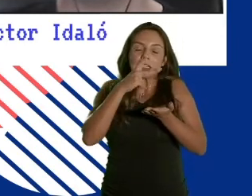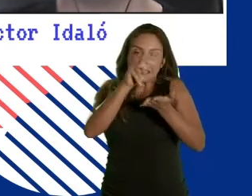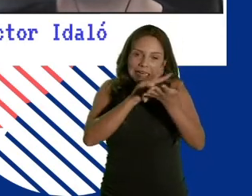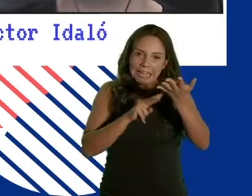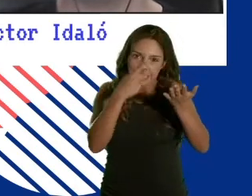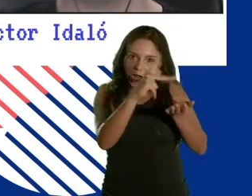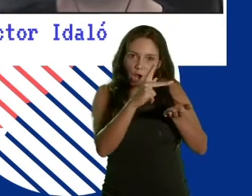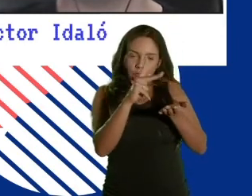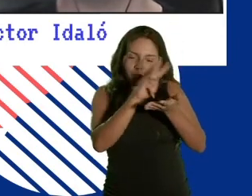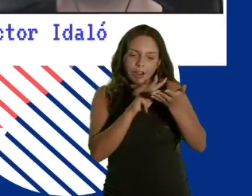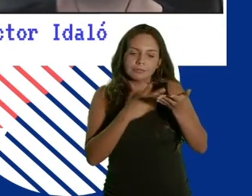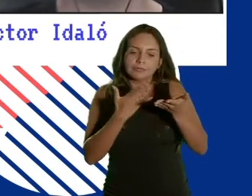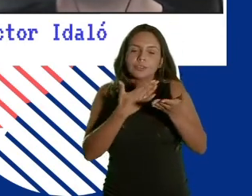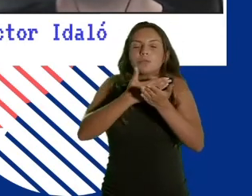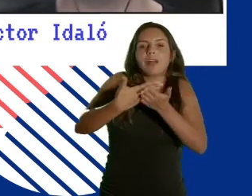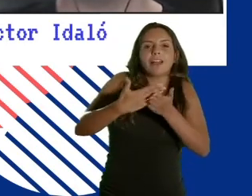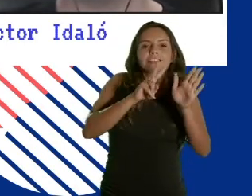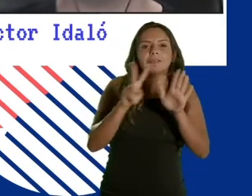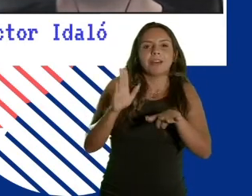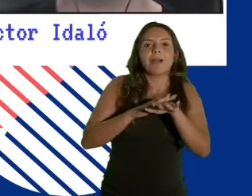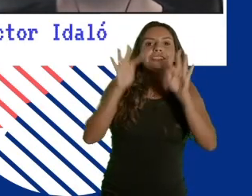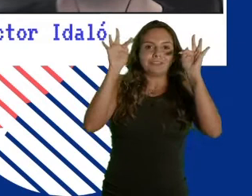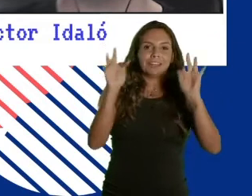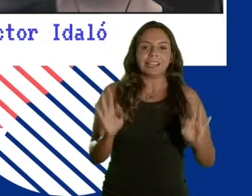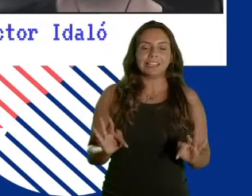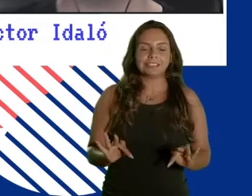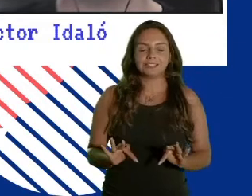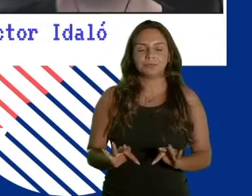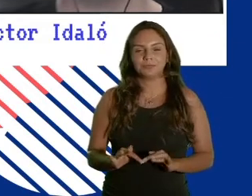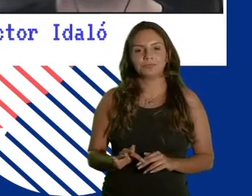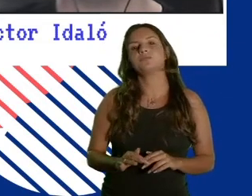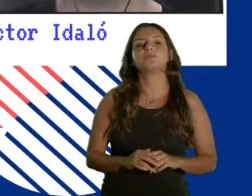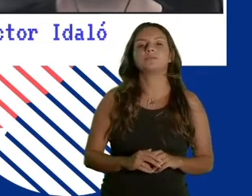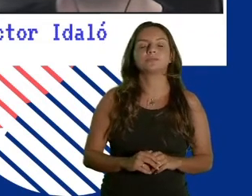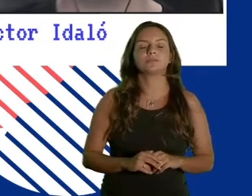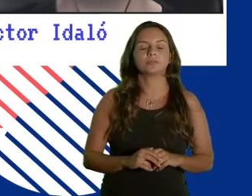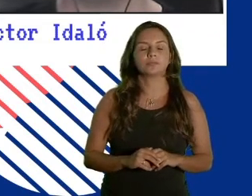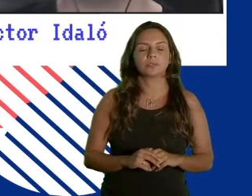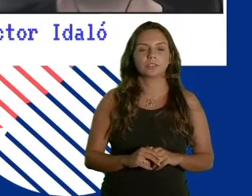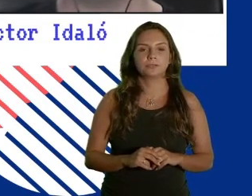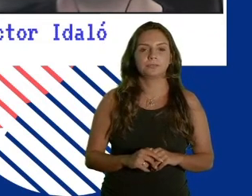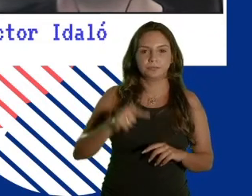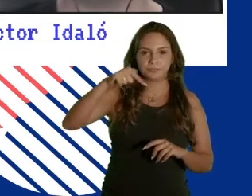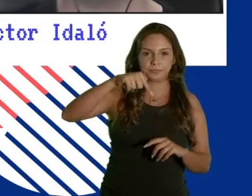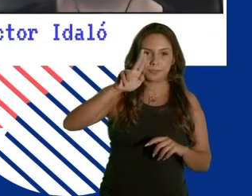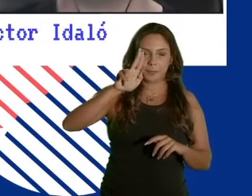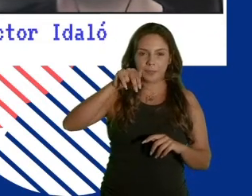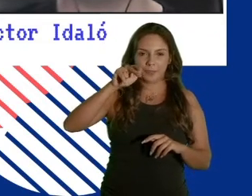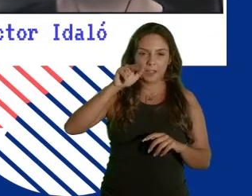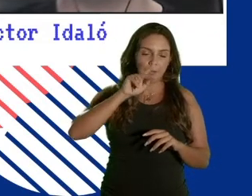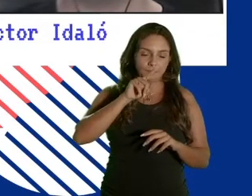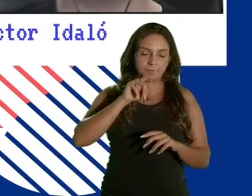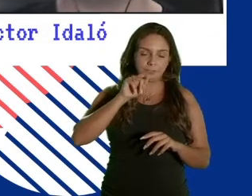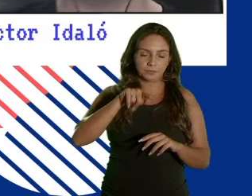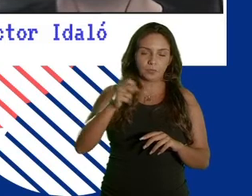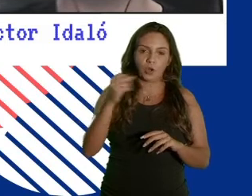muito. Então, a primeira parte do livro é de Quintas. Quintas é um poeminha novo